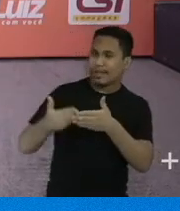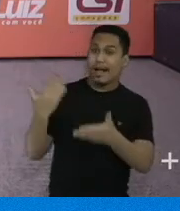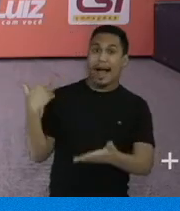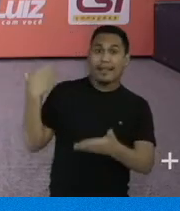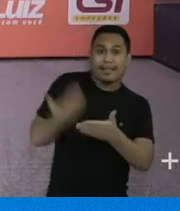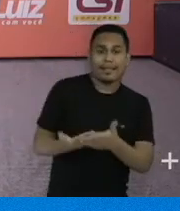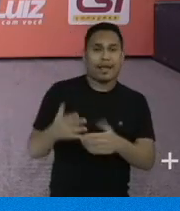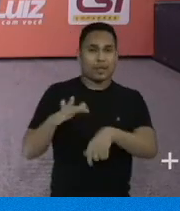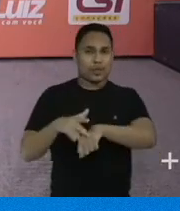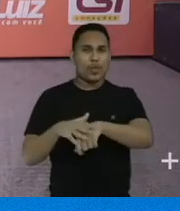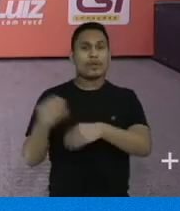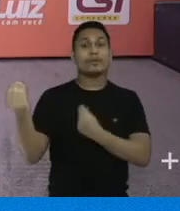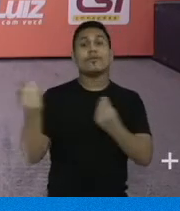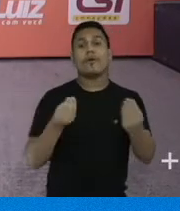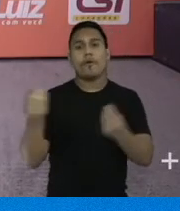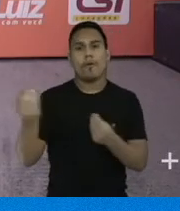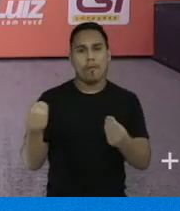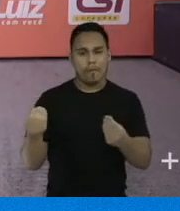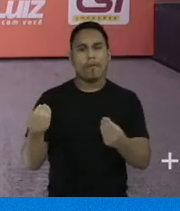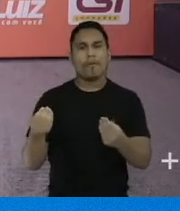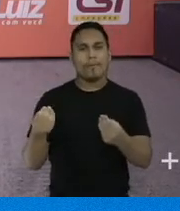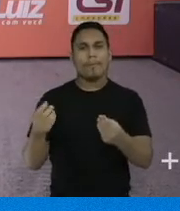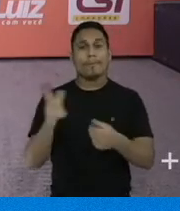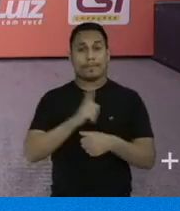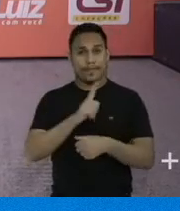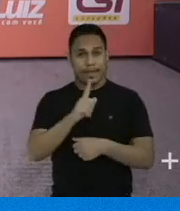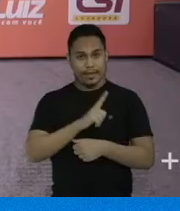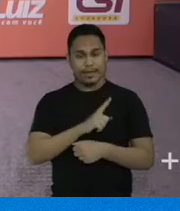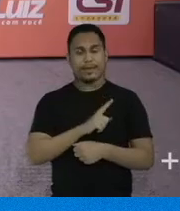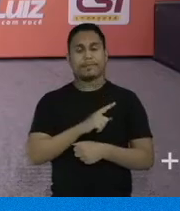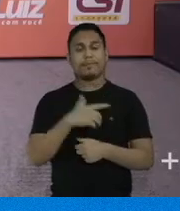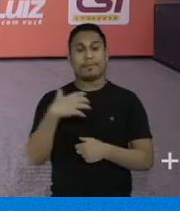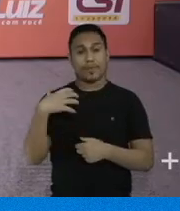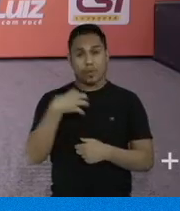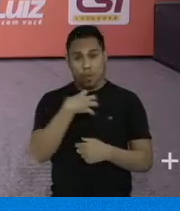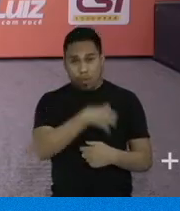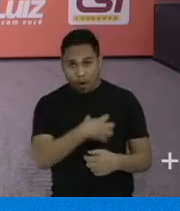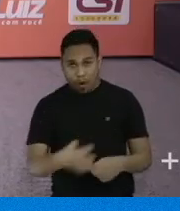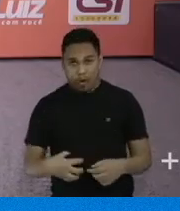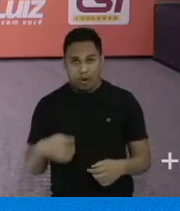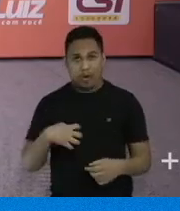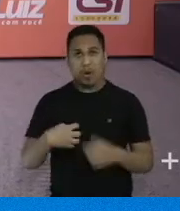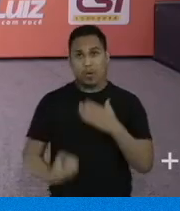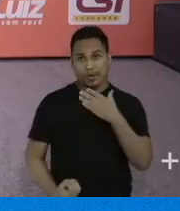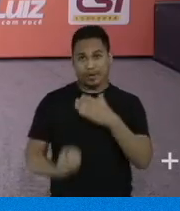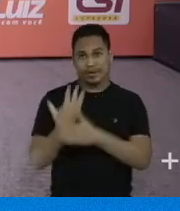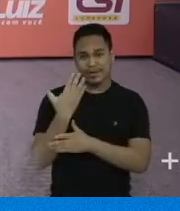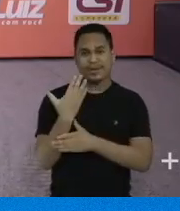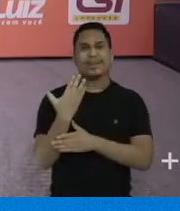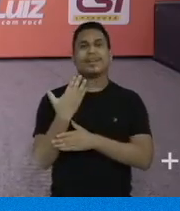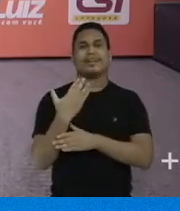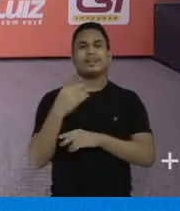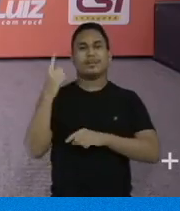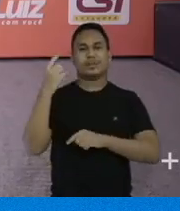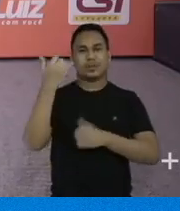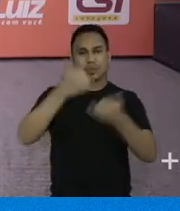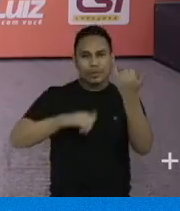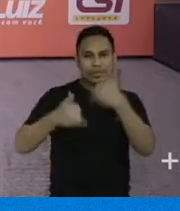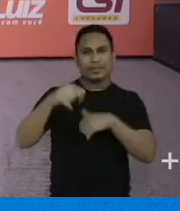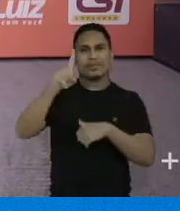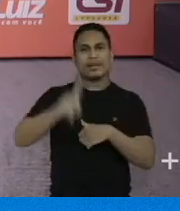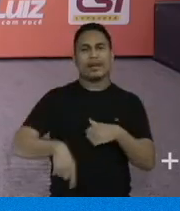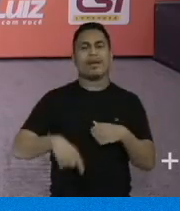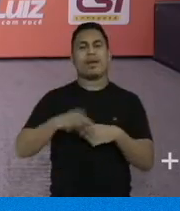Na verdade, o grande órgão produtor de substâncias inflamatórias vai ser o tecido adiposo, vai estar na